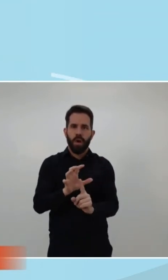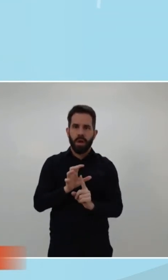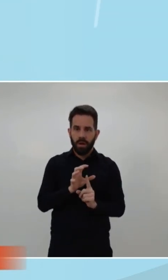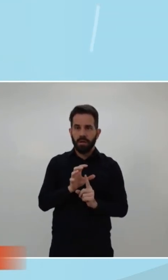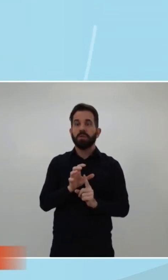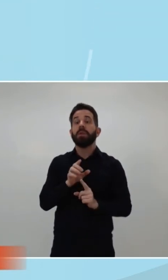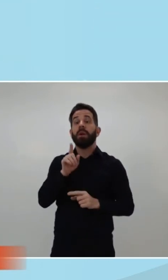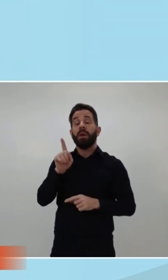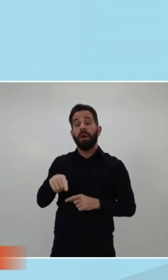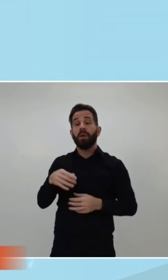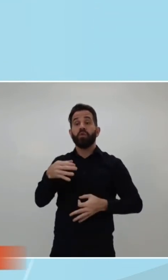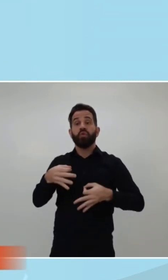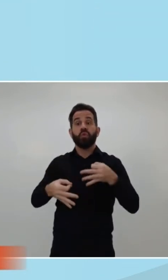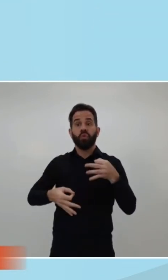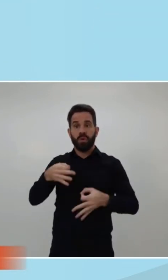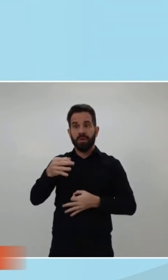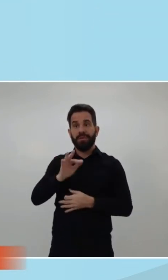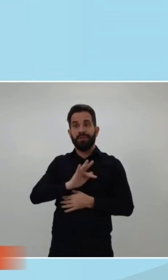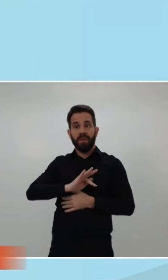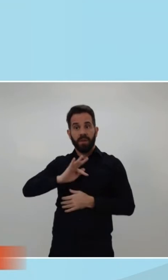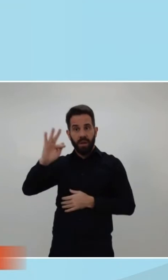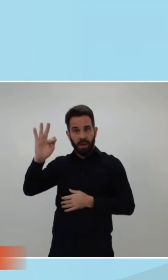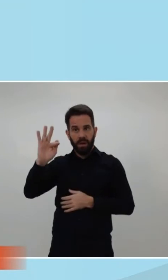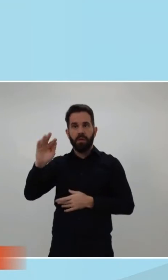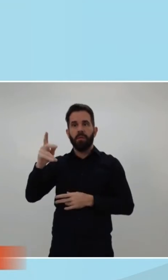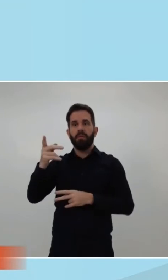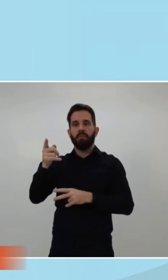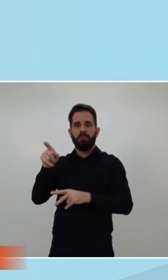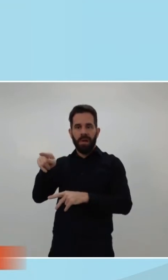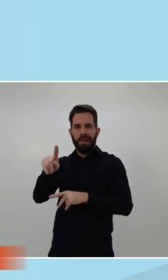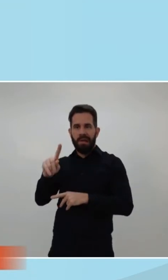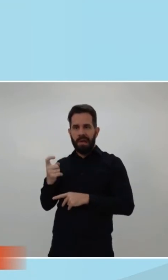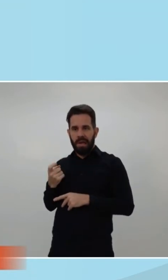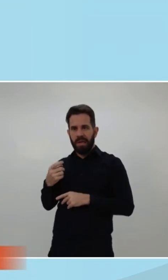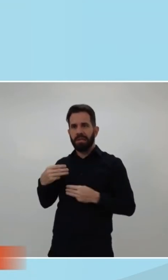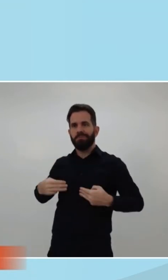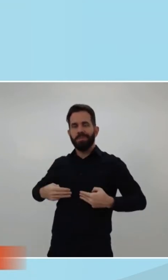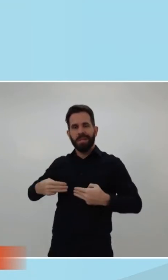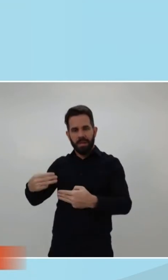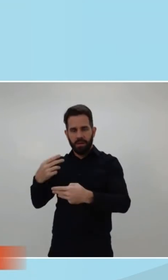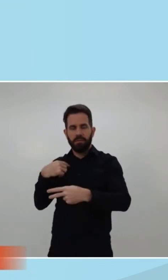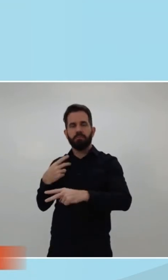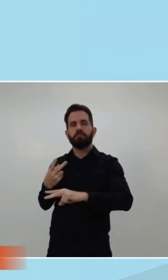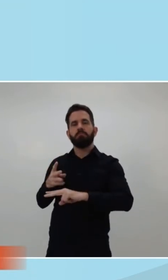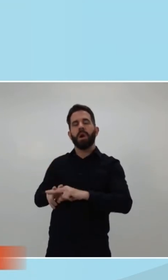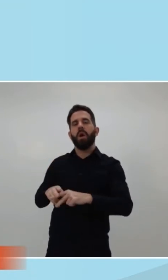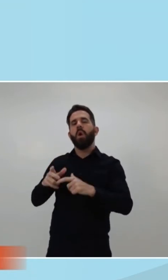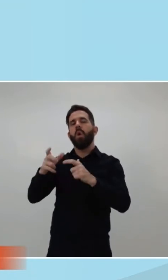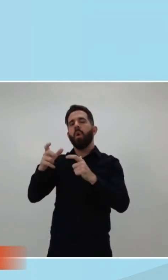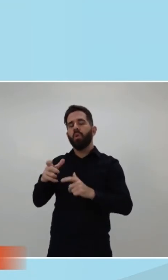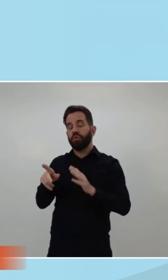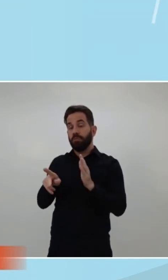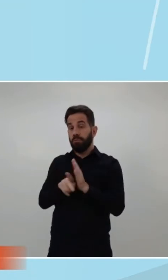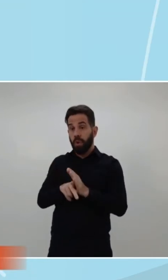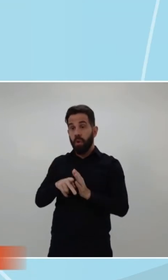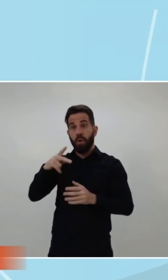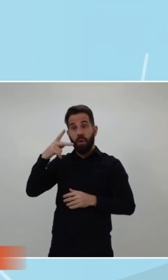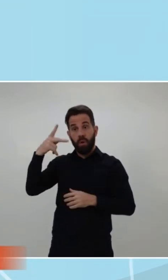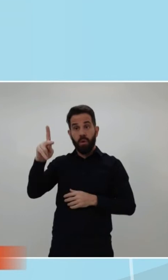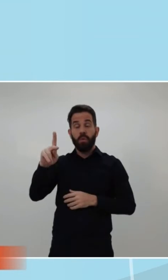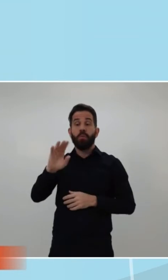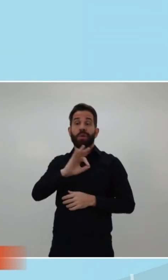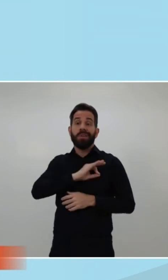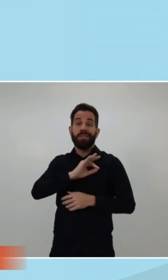determinou que o ex-ministro seja levado para a Superintendência da Polícia Federal em Brasília e que seja realizada hoje à tarde